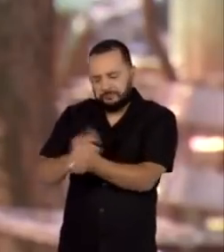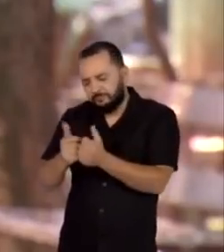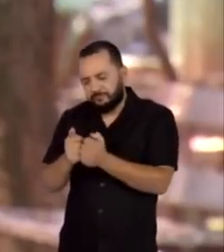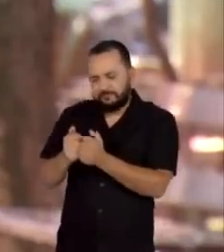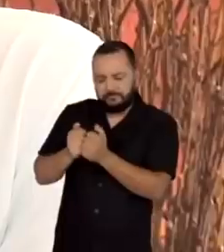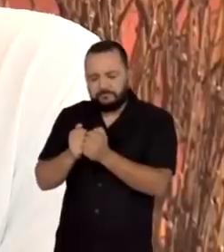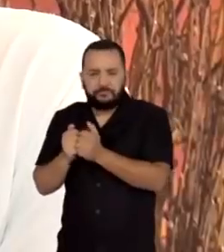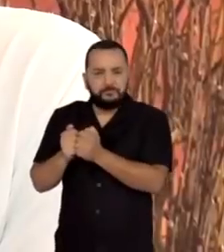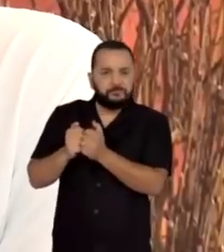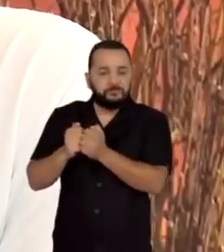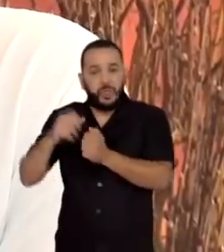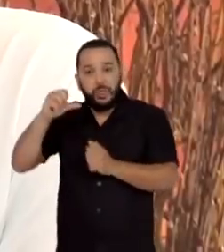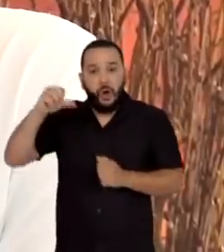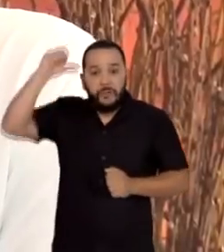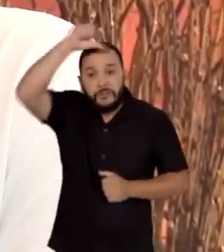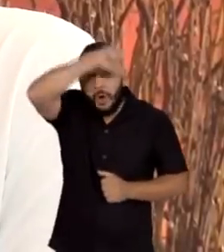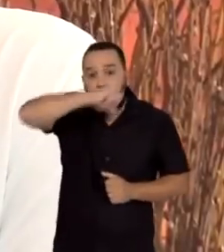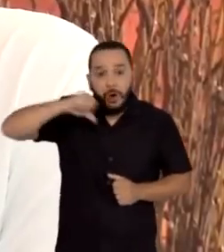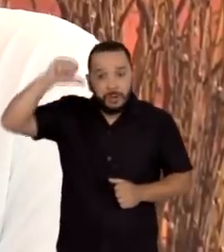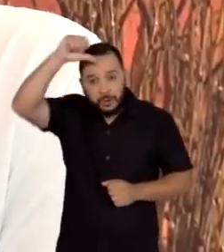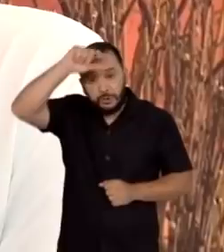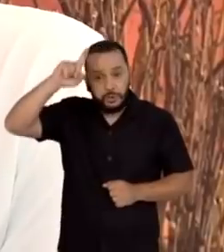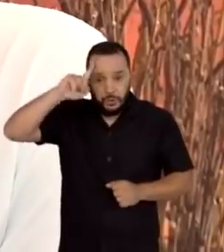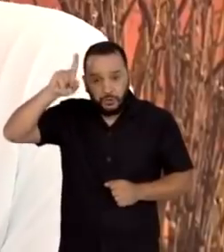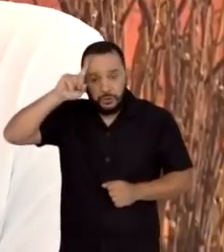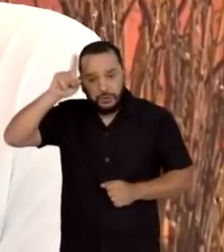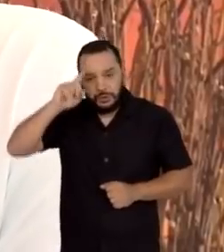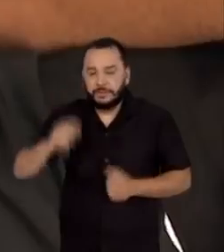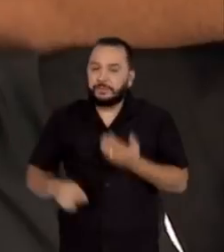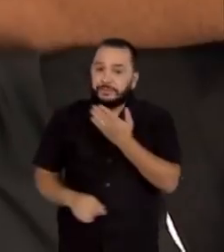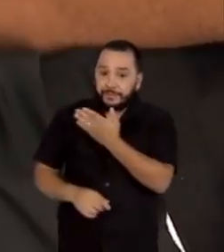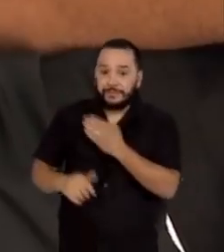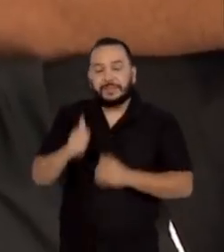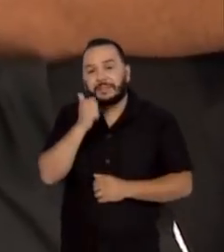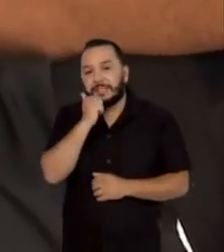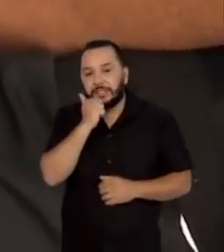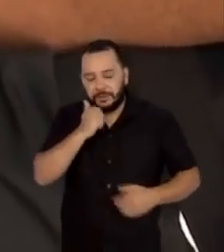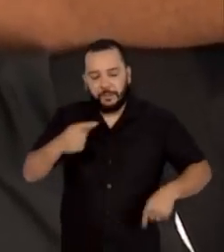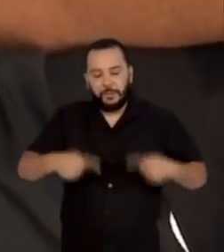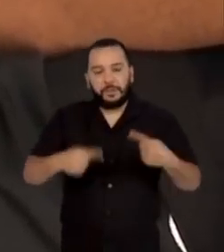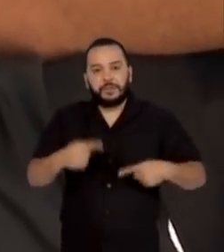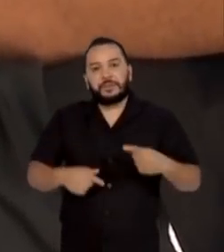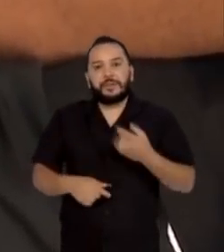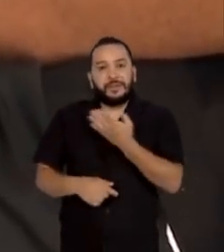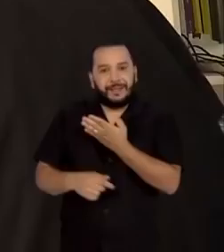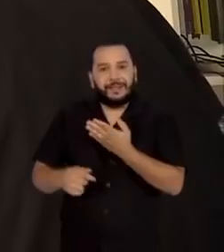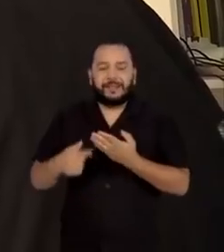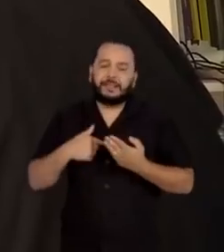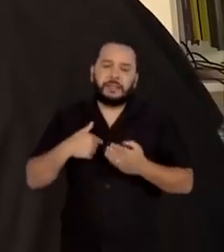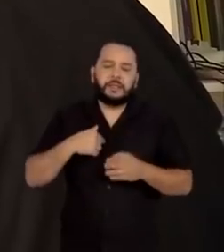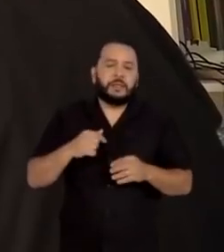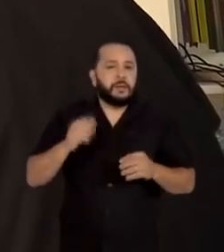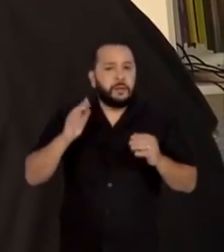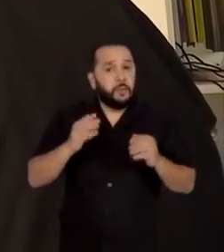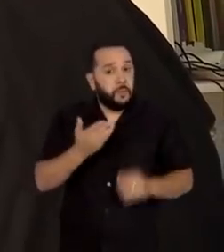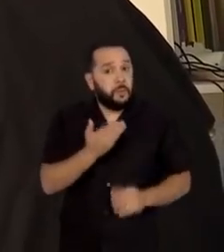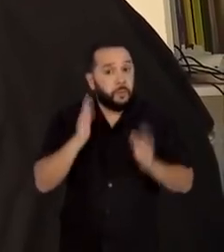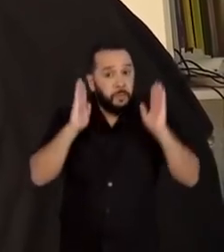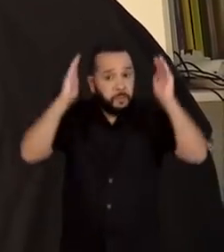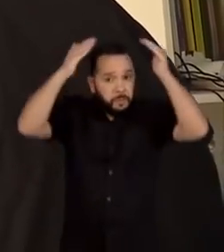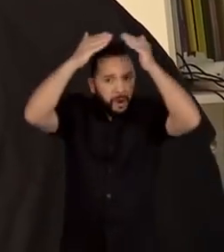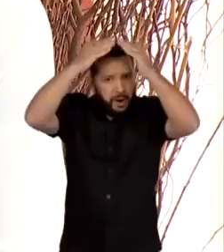mundo virtual. Na análise deste cientista político, o Papa, mais uma vez, está antenado com as mudanças